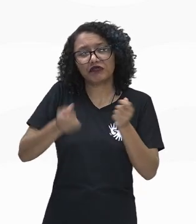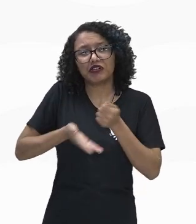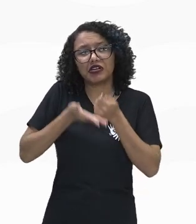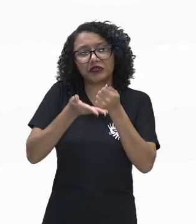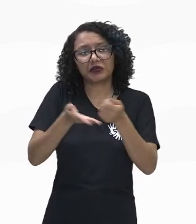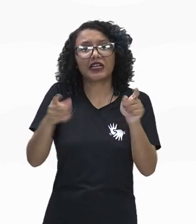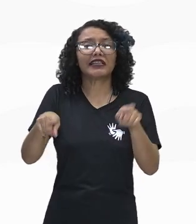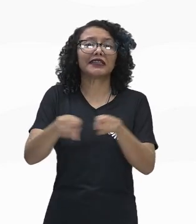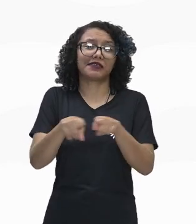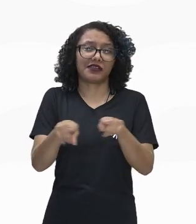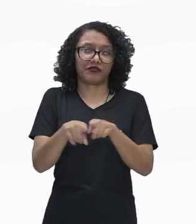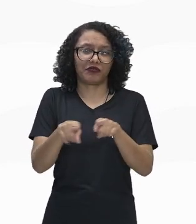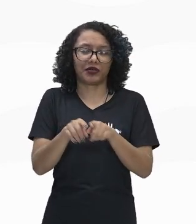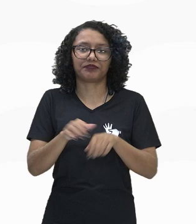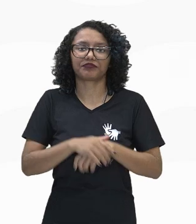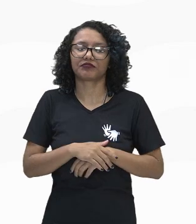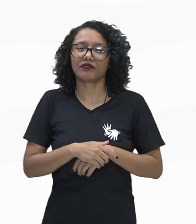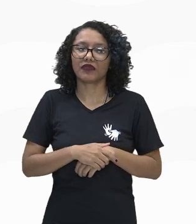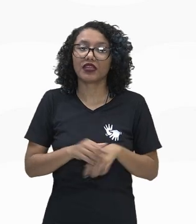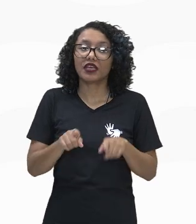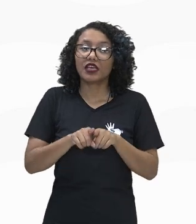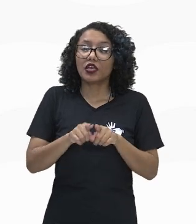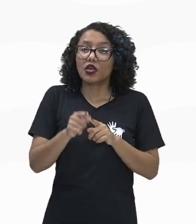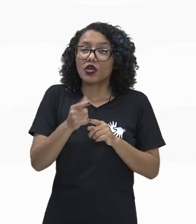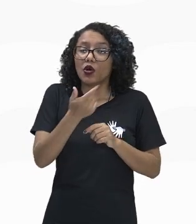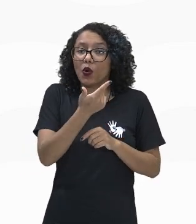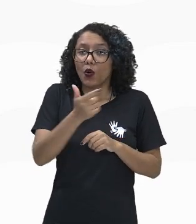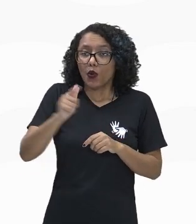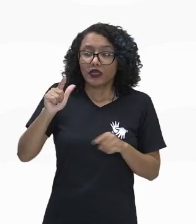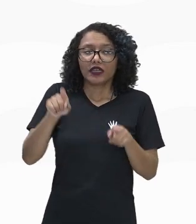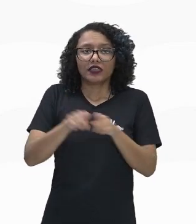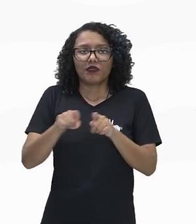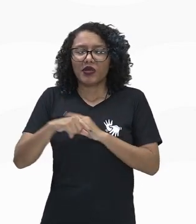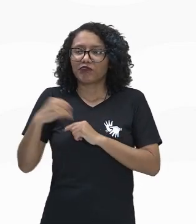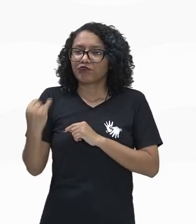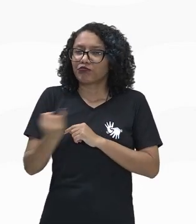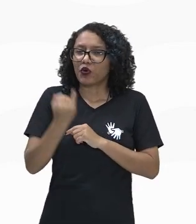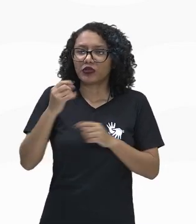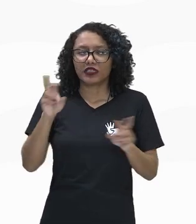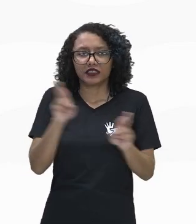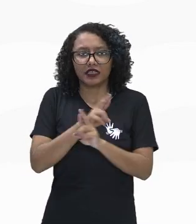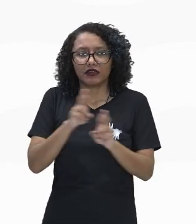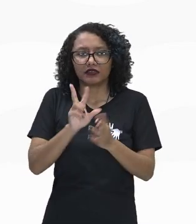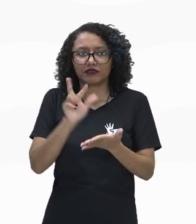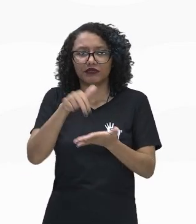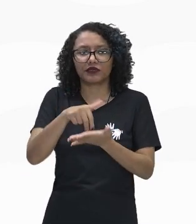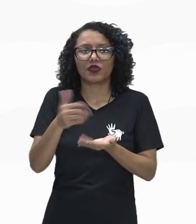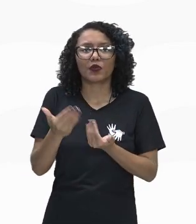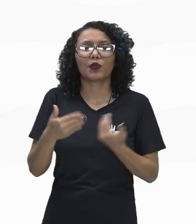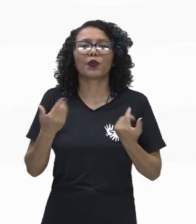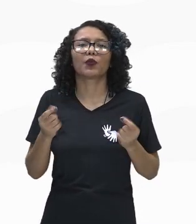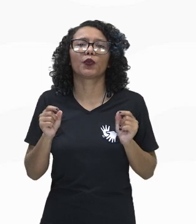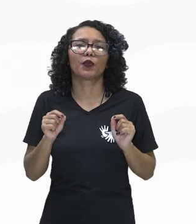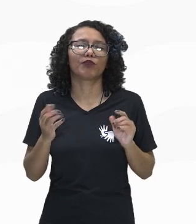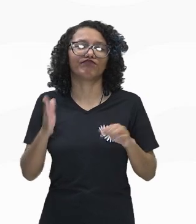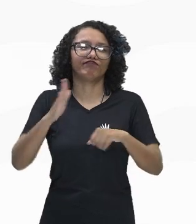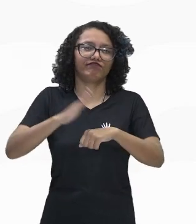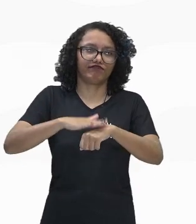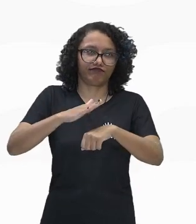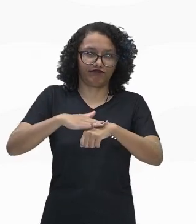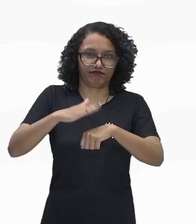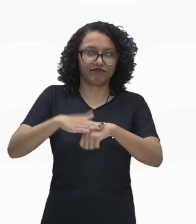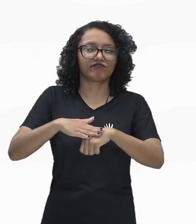uma das coisas mais importantes que o protagonismo juvenil pode trazer para vocês é a questão da autonomia, tá?